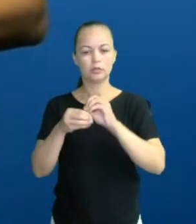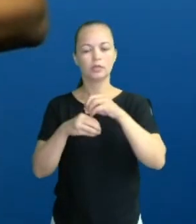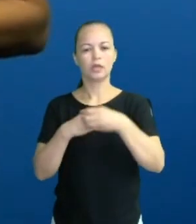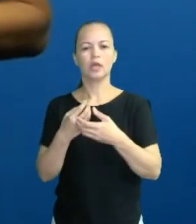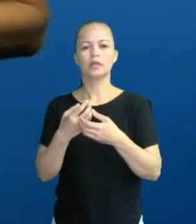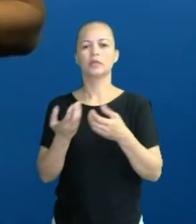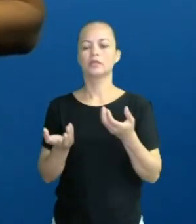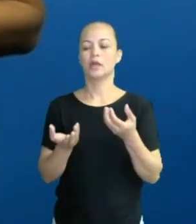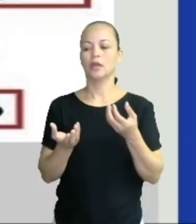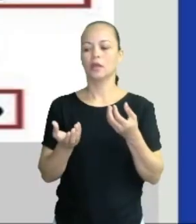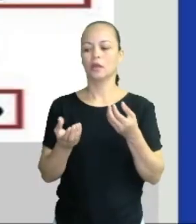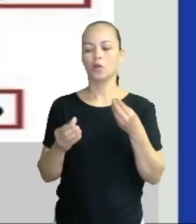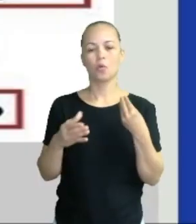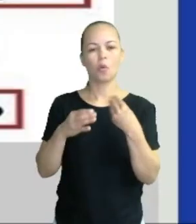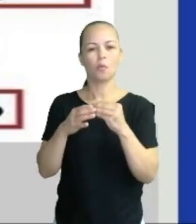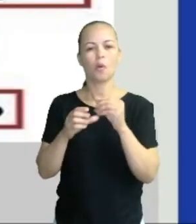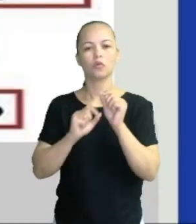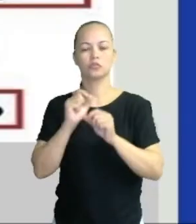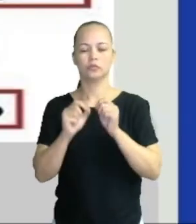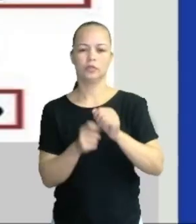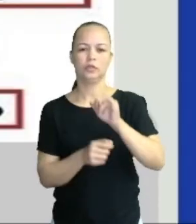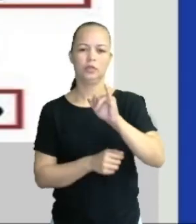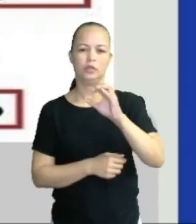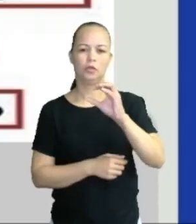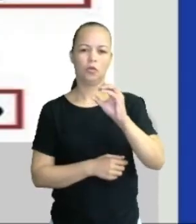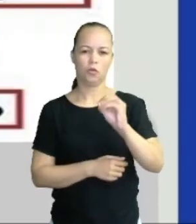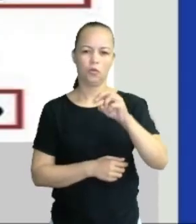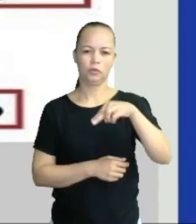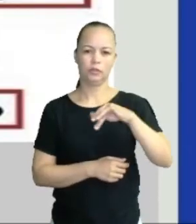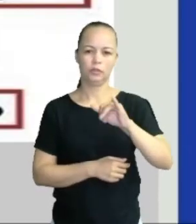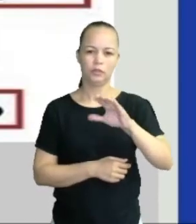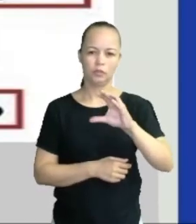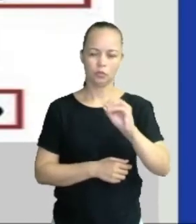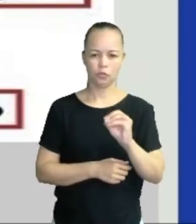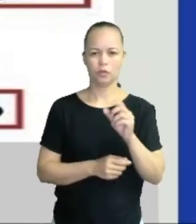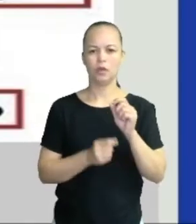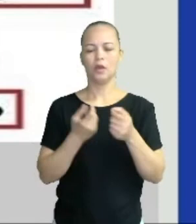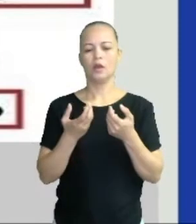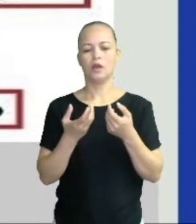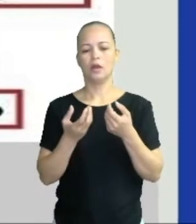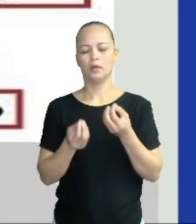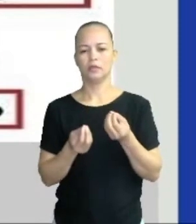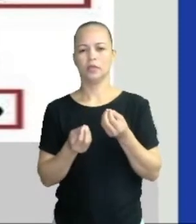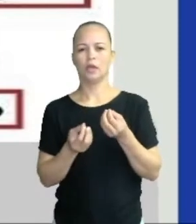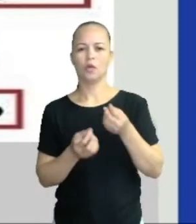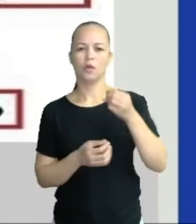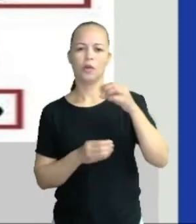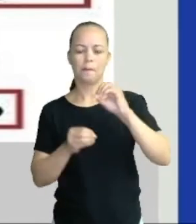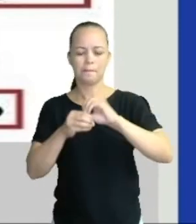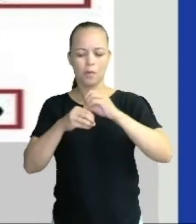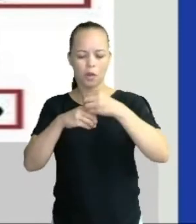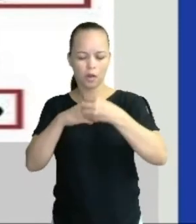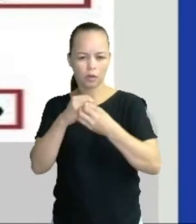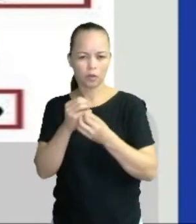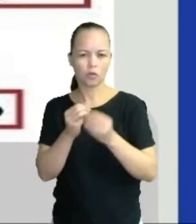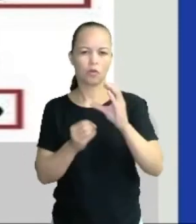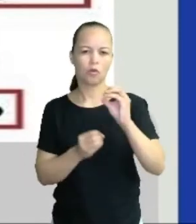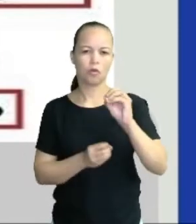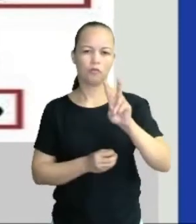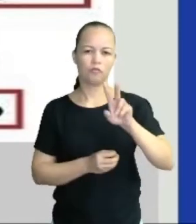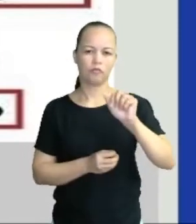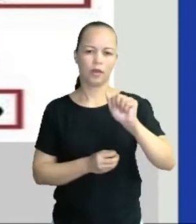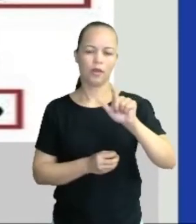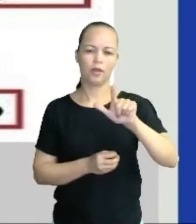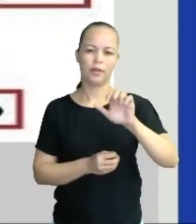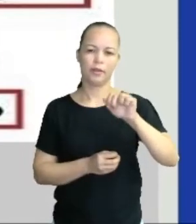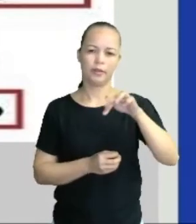iônicos. Abre essa imagem aí, produção, por favor. A gente vai ter a covalente, que é compostos moleculares, e a metálica, que